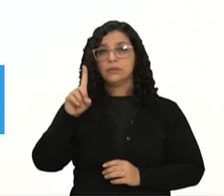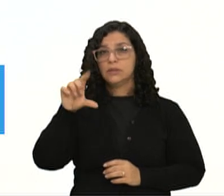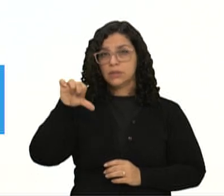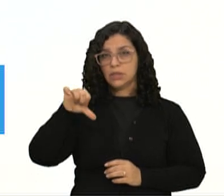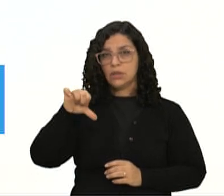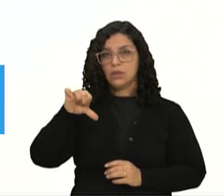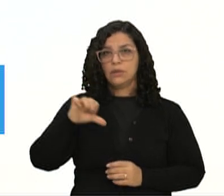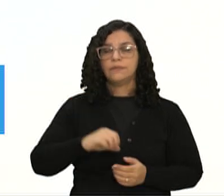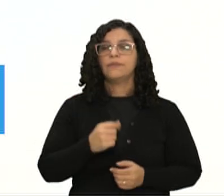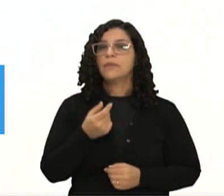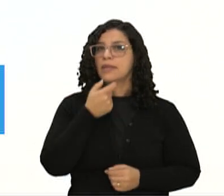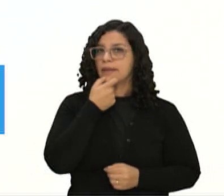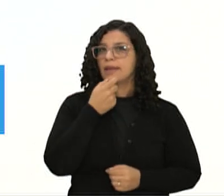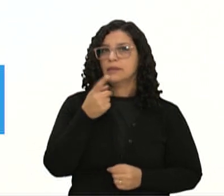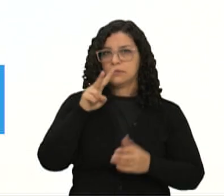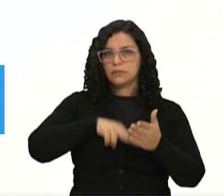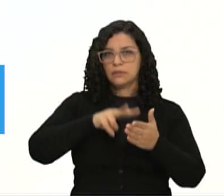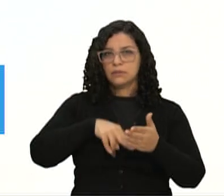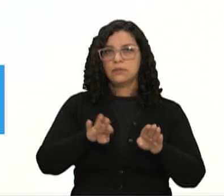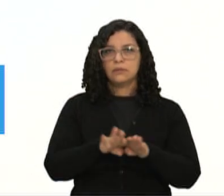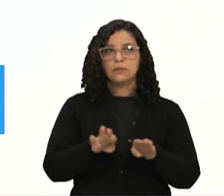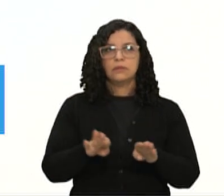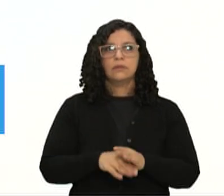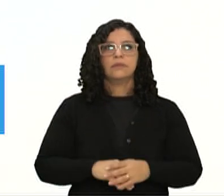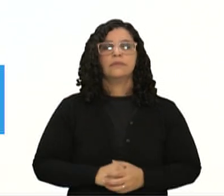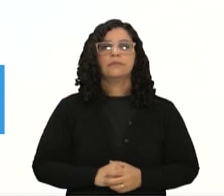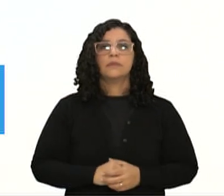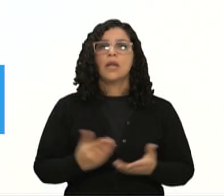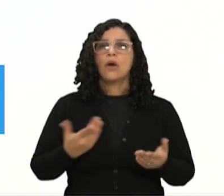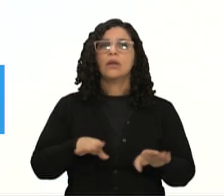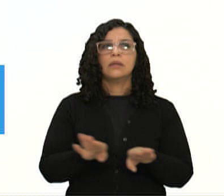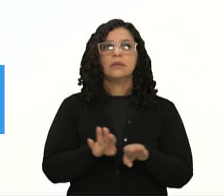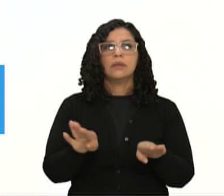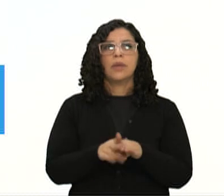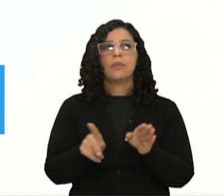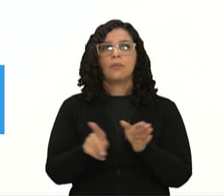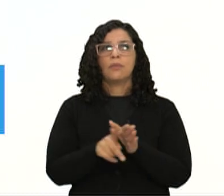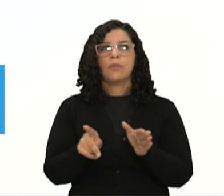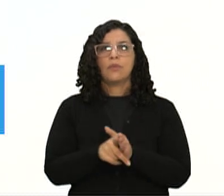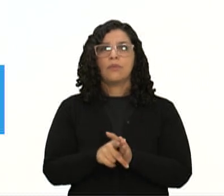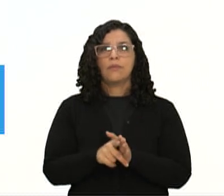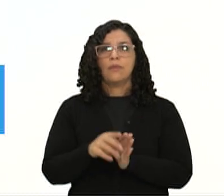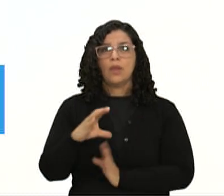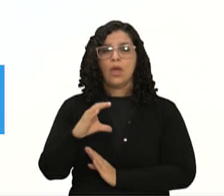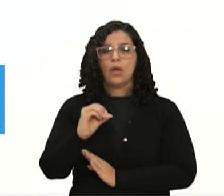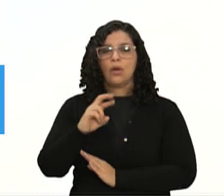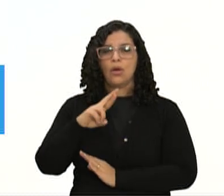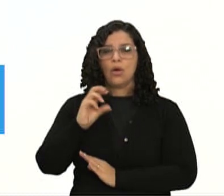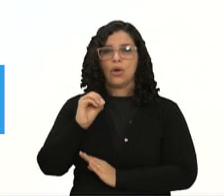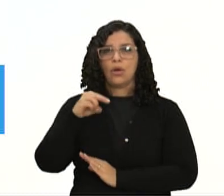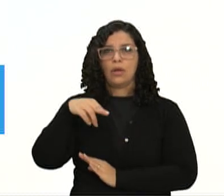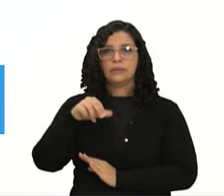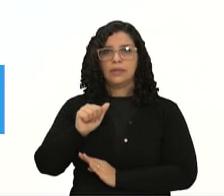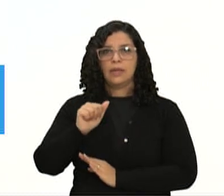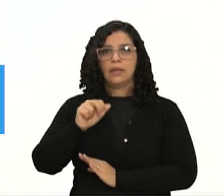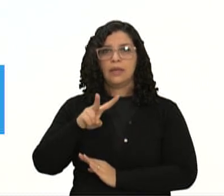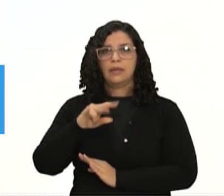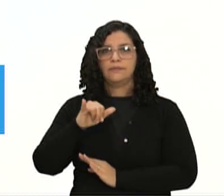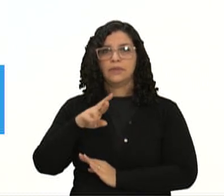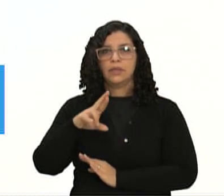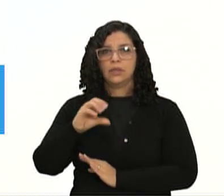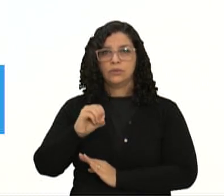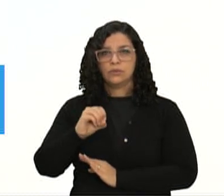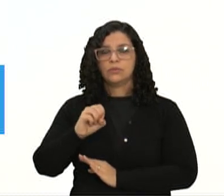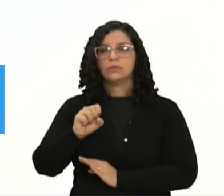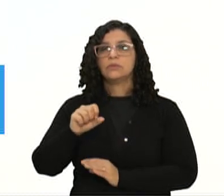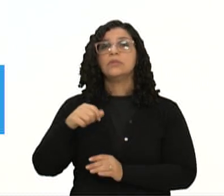número, a gente diz em inglês. E o COVID-19 é a abreviação, né, de Coronavirus Disease, que é a doença, e